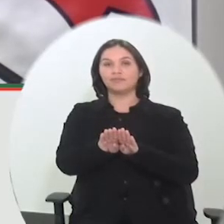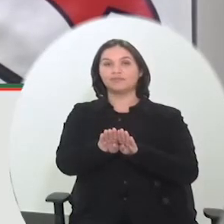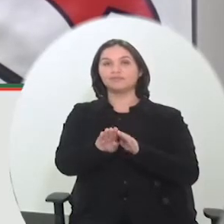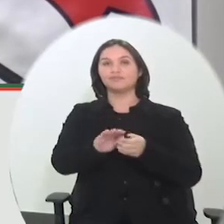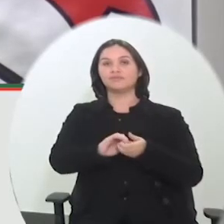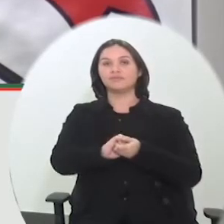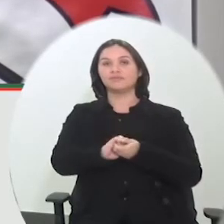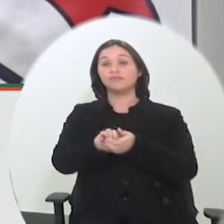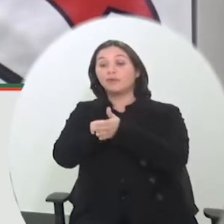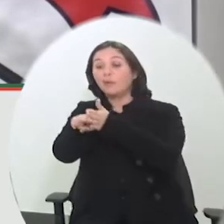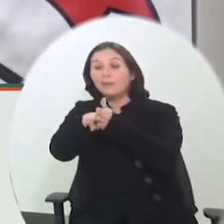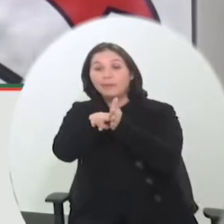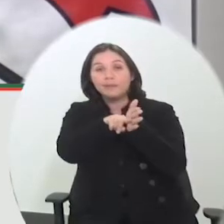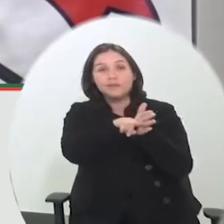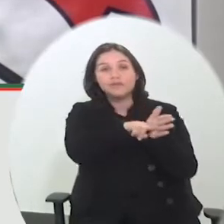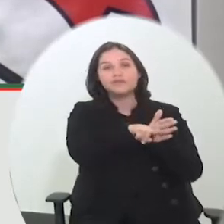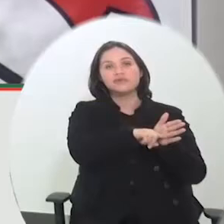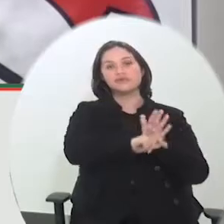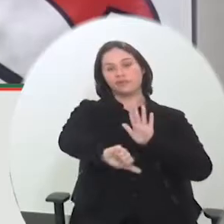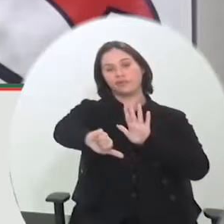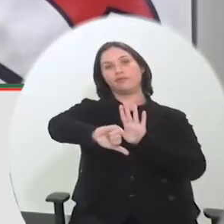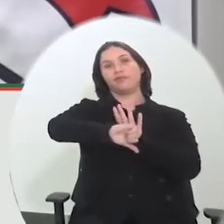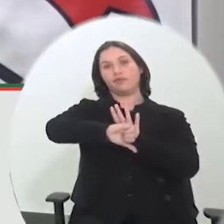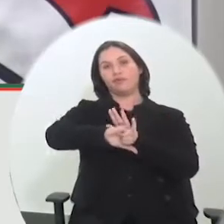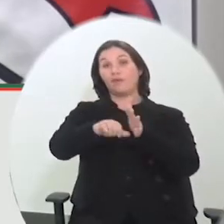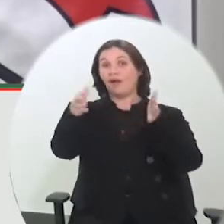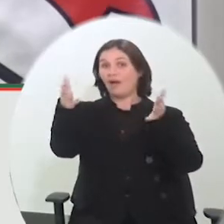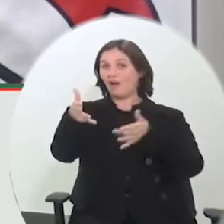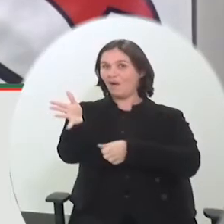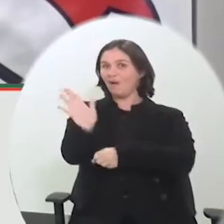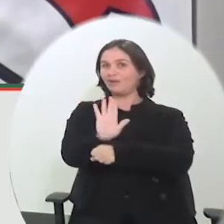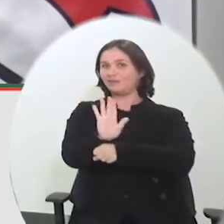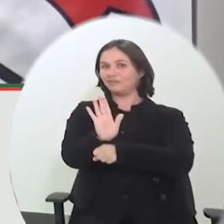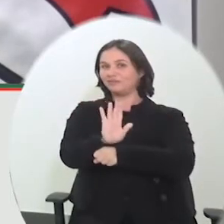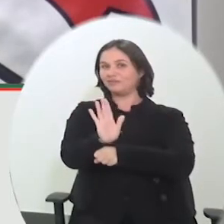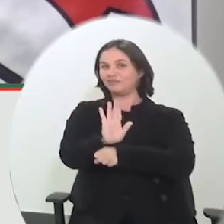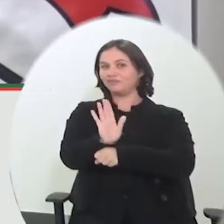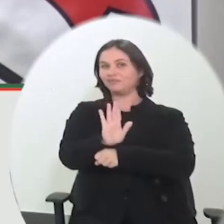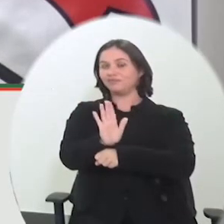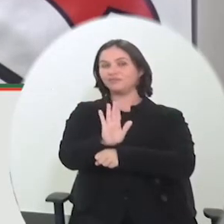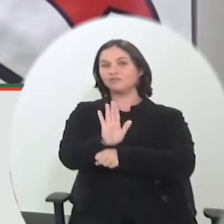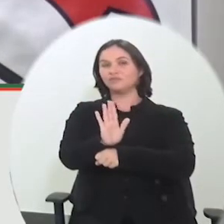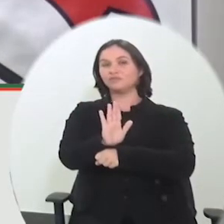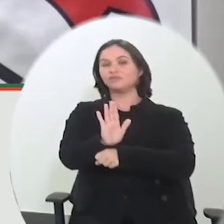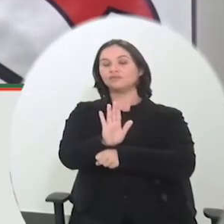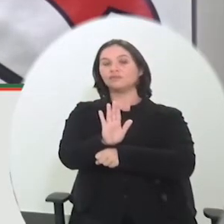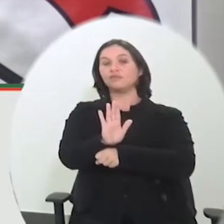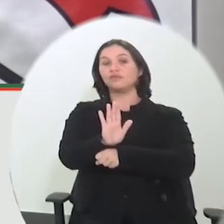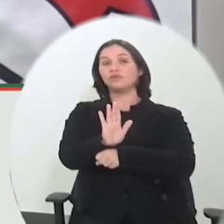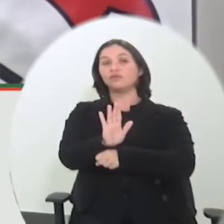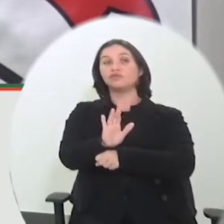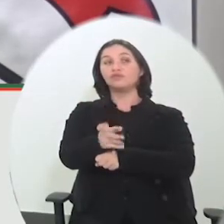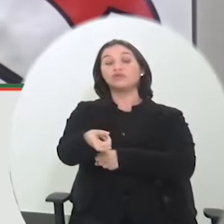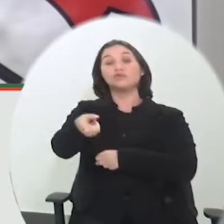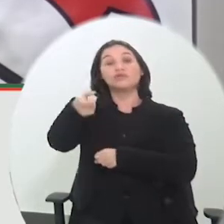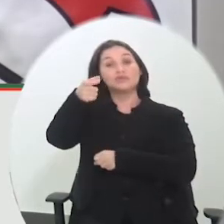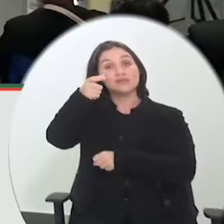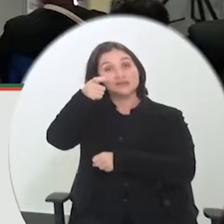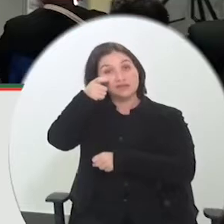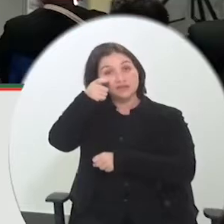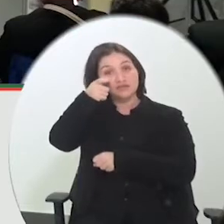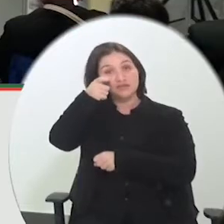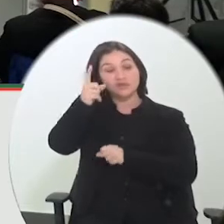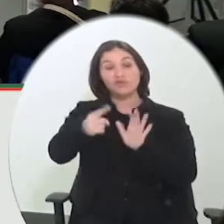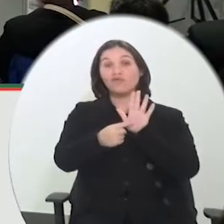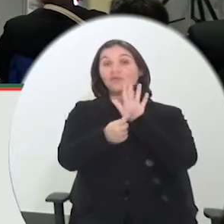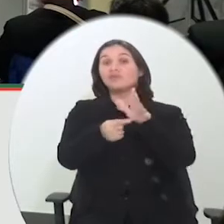meio da investigação criminal. Acompanharemos agora um pouco mais sobre a história e as atividades desenvolvidas pela Polícia